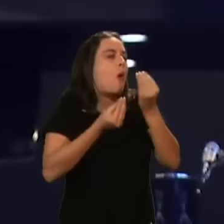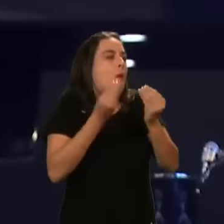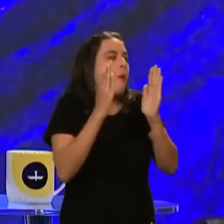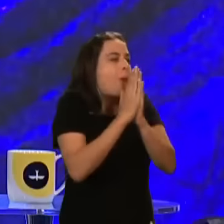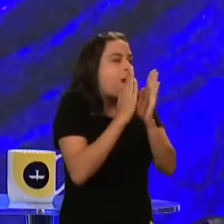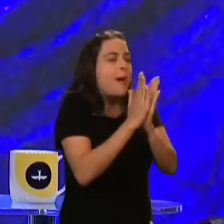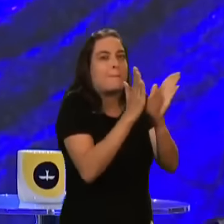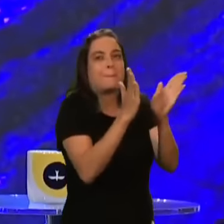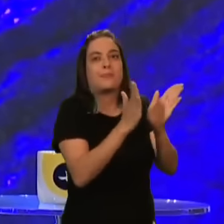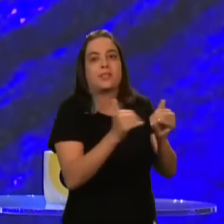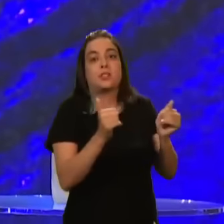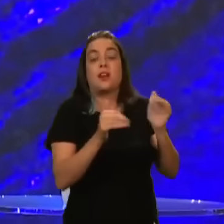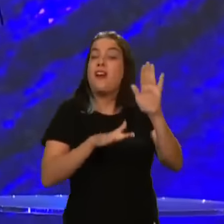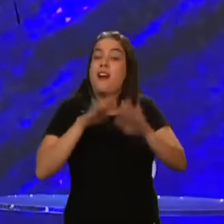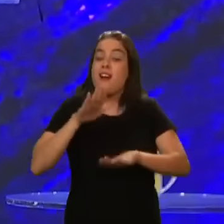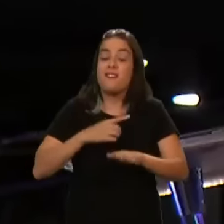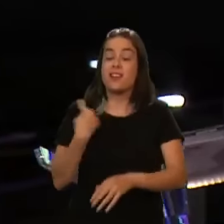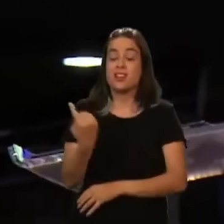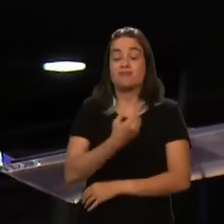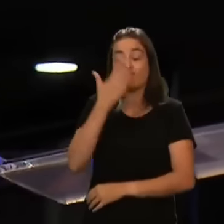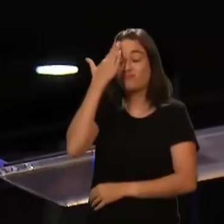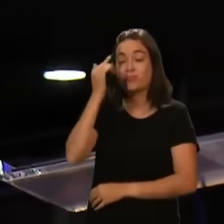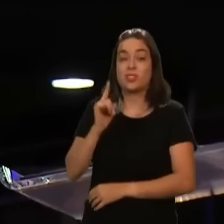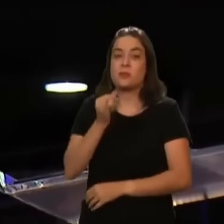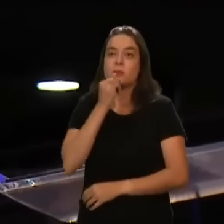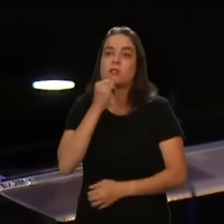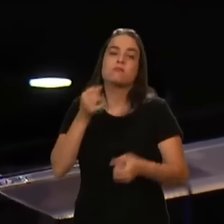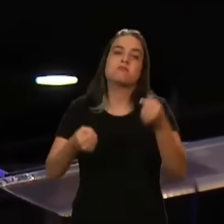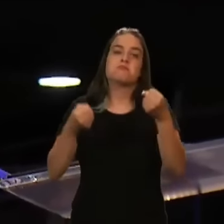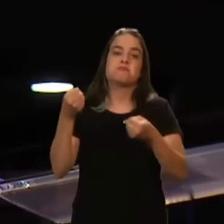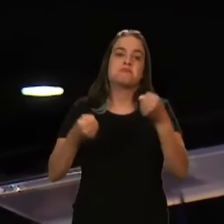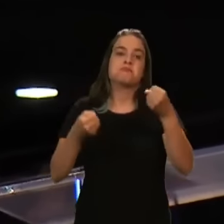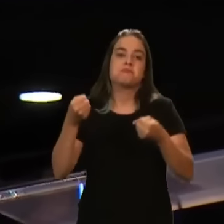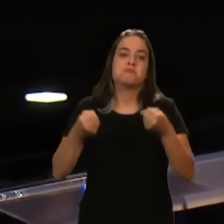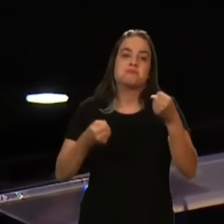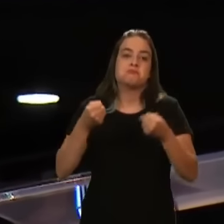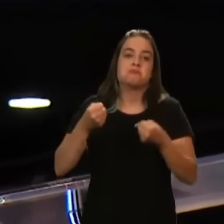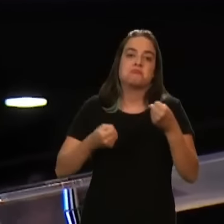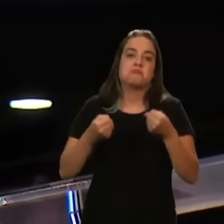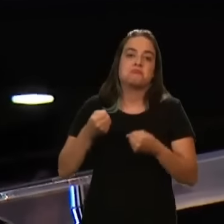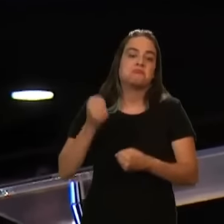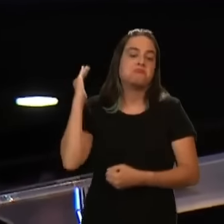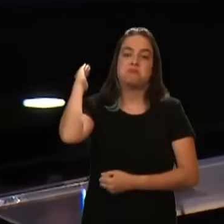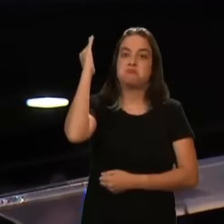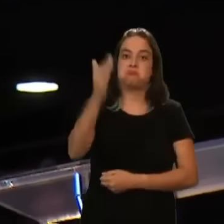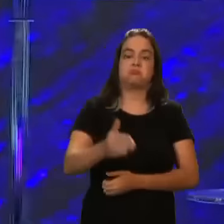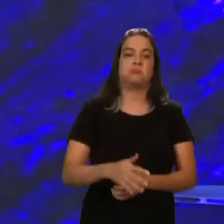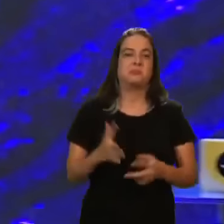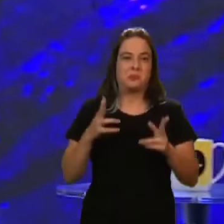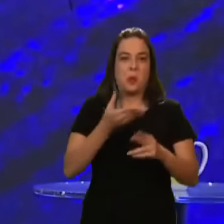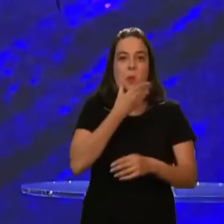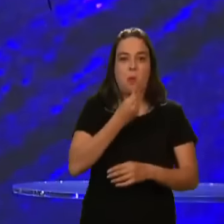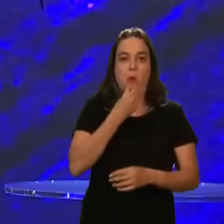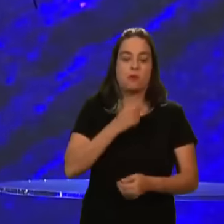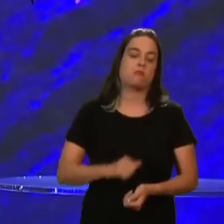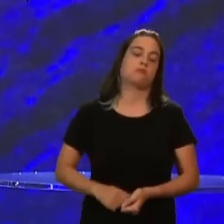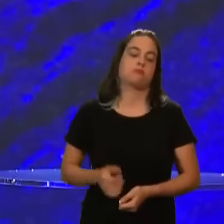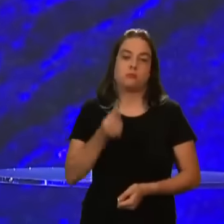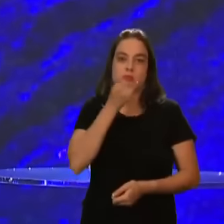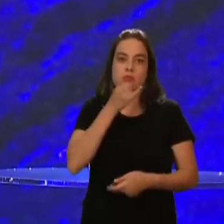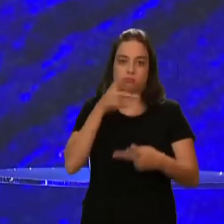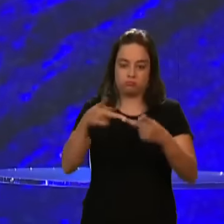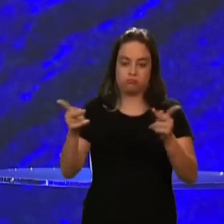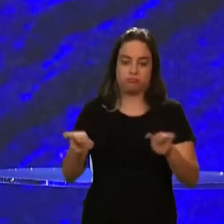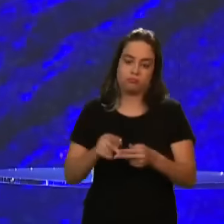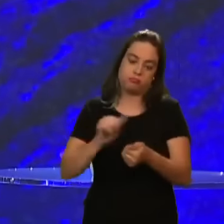Muitos de nós não sabemos fazer isso. Se a gente vai dirigir, a gente só dirige, principalmente homem. Se a gente vai lavar vasilha, só lava o